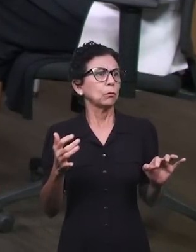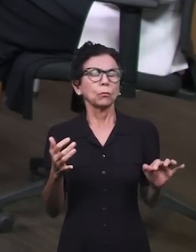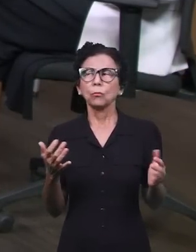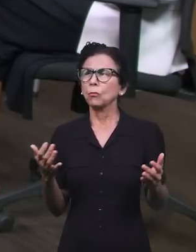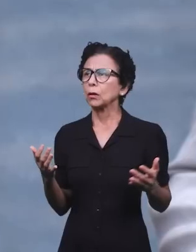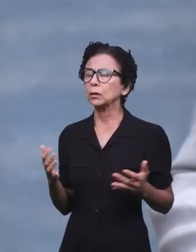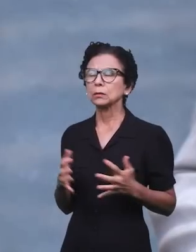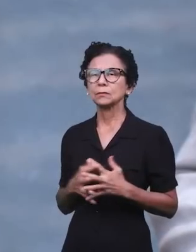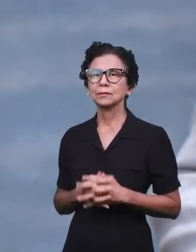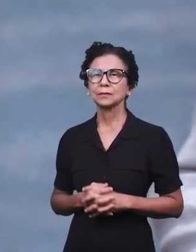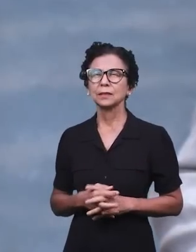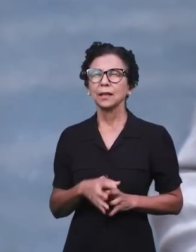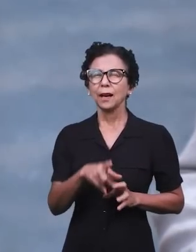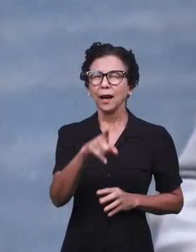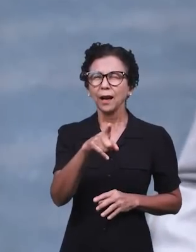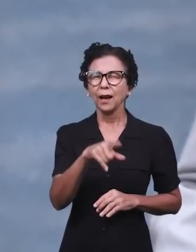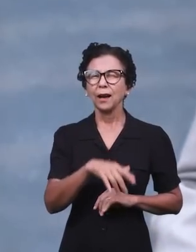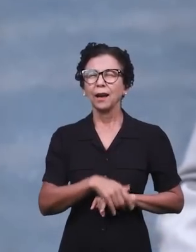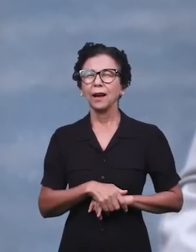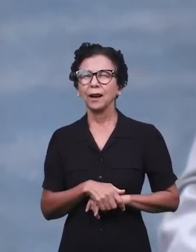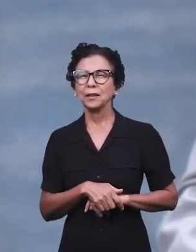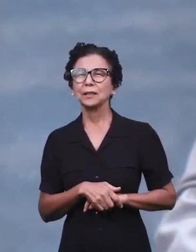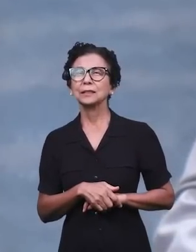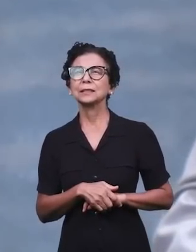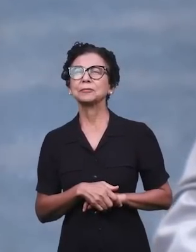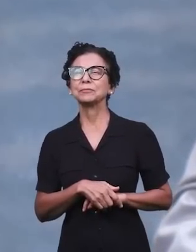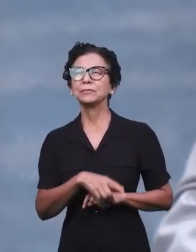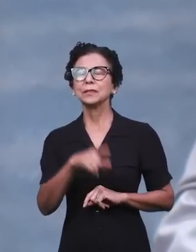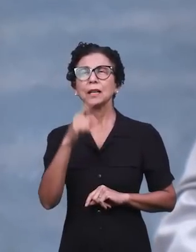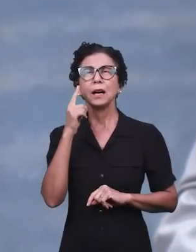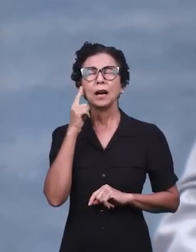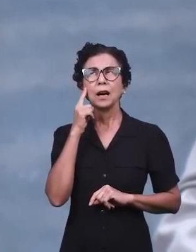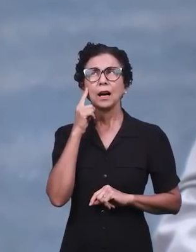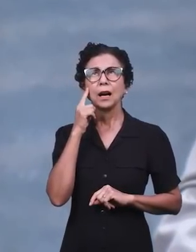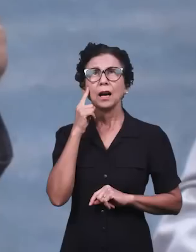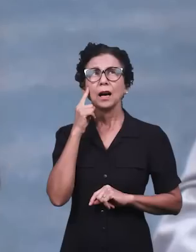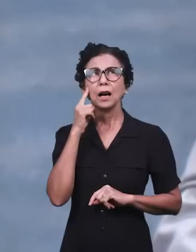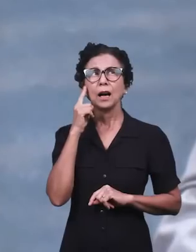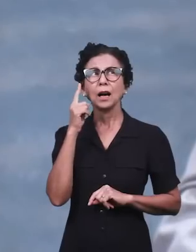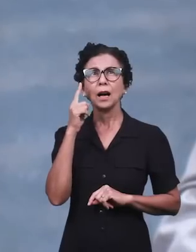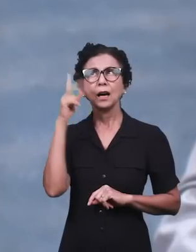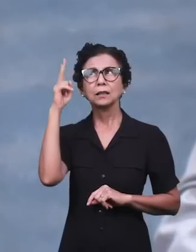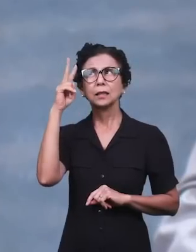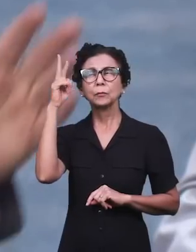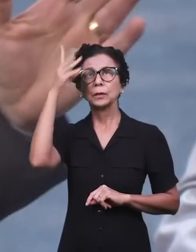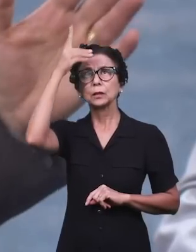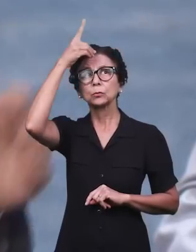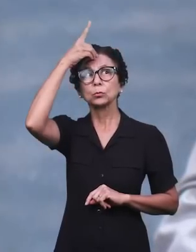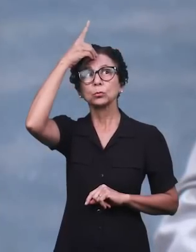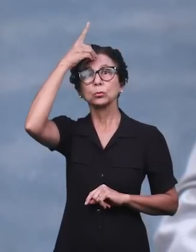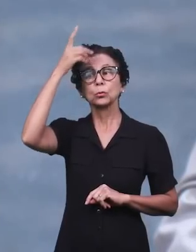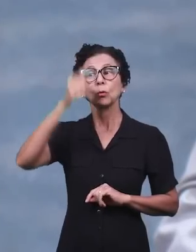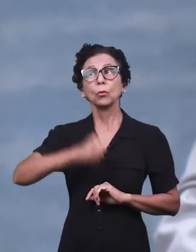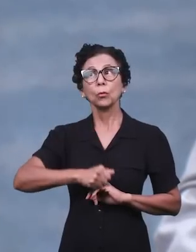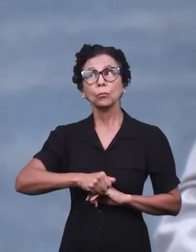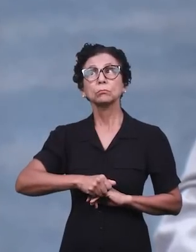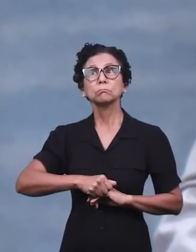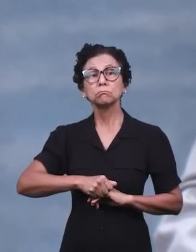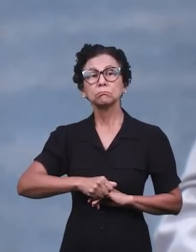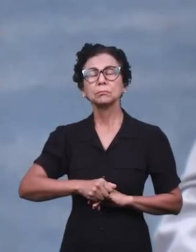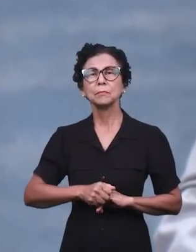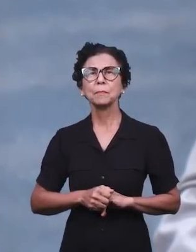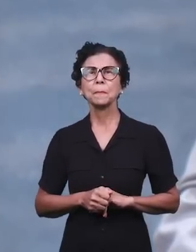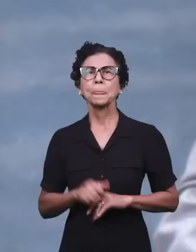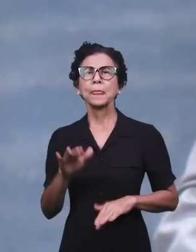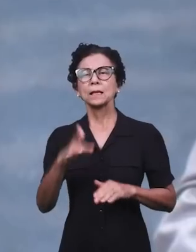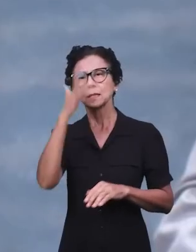aquele sonho assim, bem que aquele dom espiritual, agora que eu estou entendendo, alcançando. Até importante, às vezes a pessoa se surpreende,